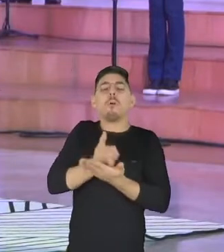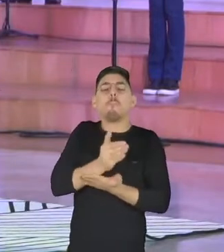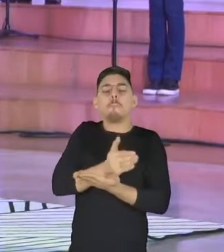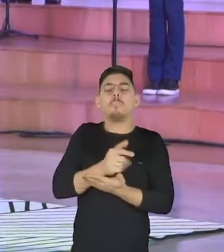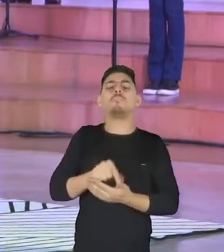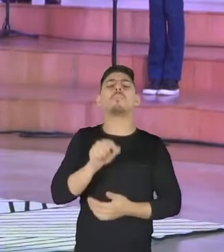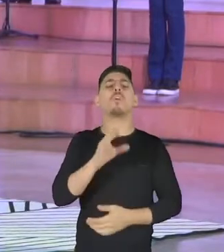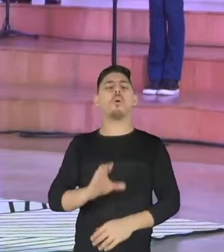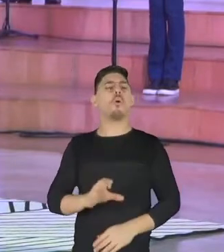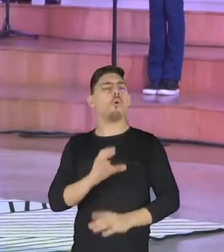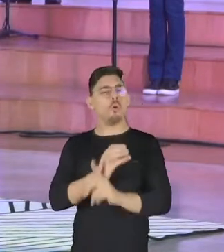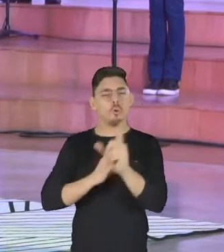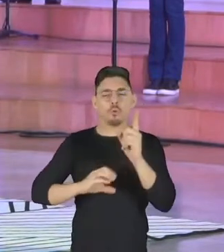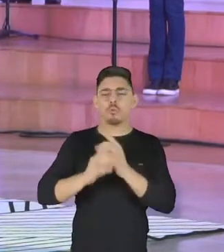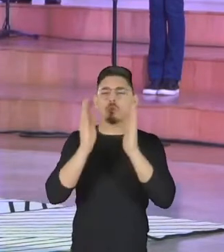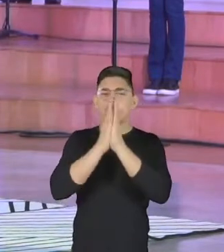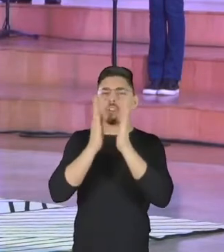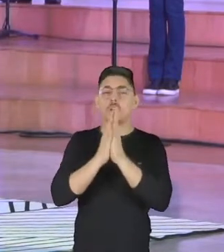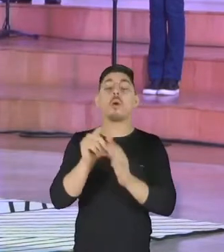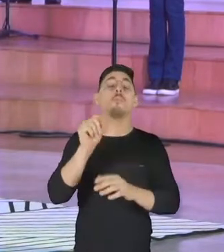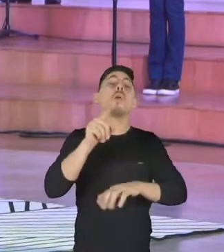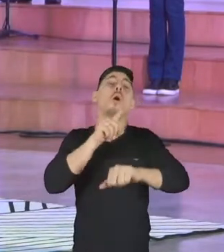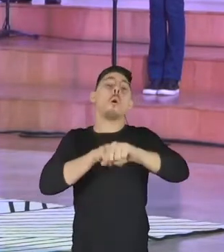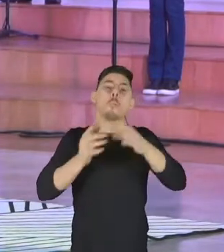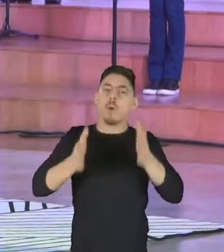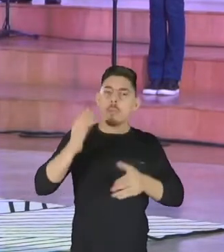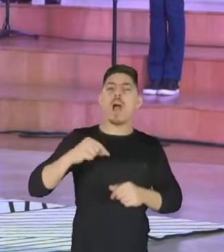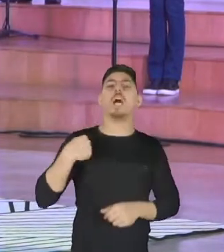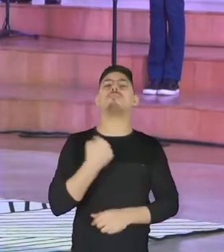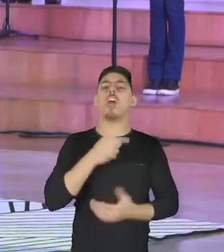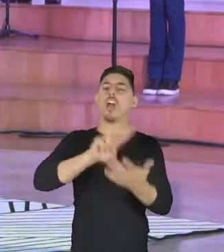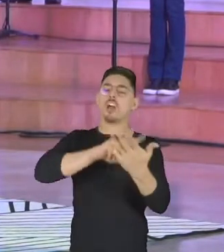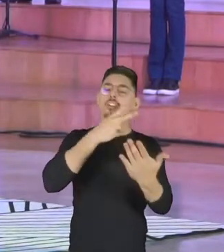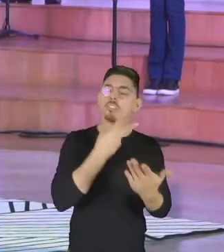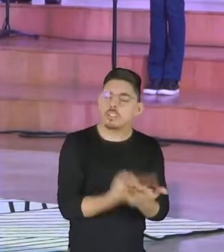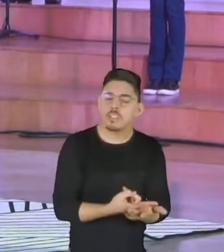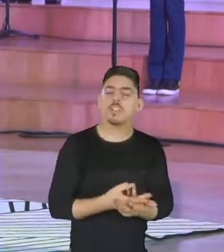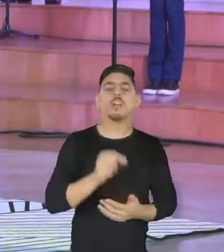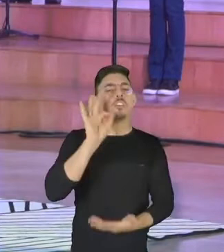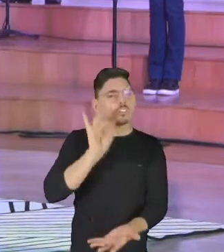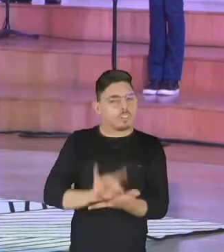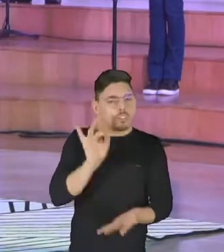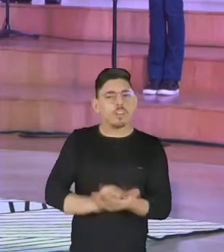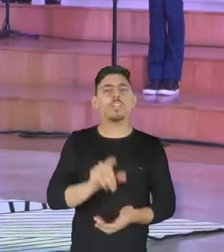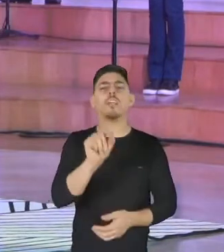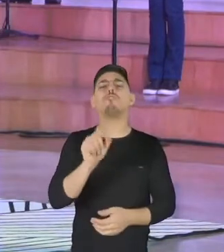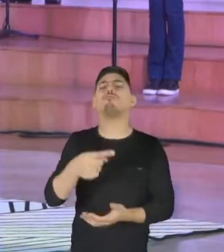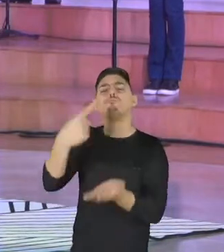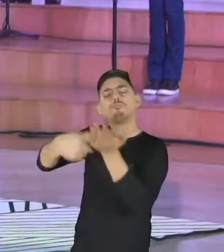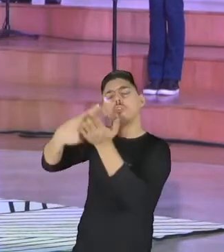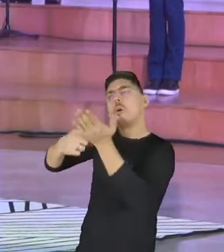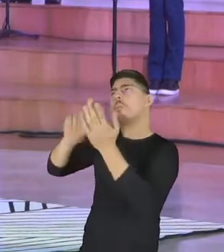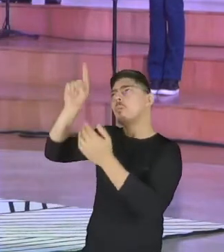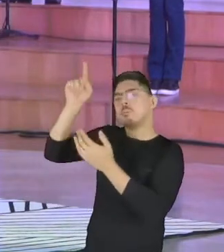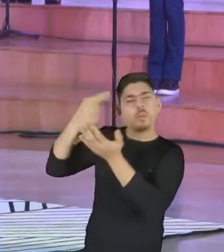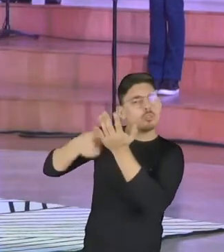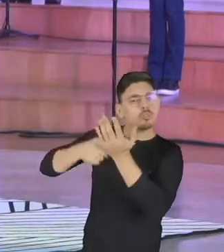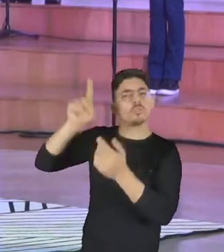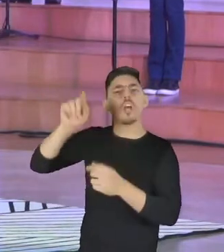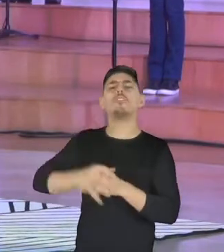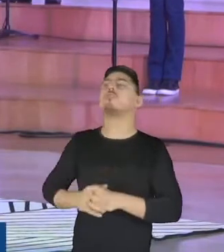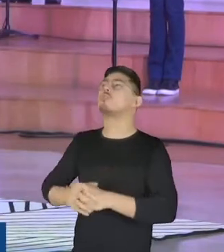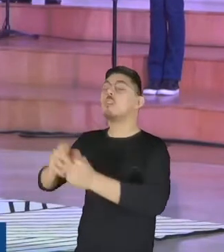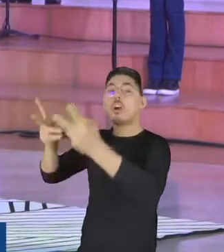adoração a Deus. Momento em que traduzimos na prática da contribuição financeira o compromisso que assumimos com Deus de ver o